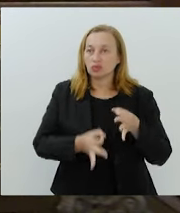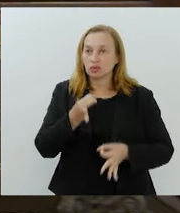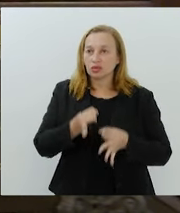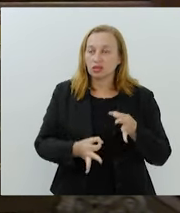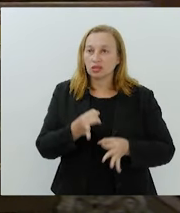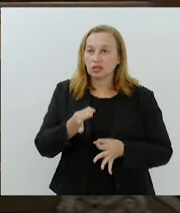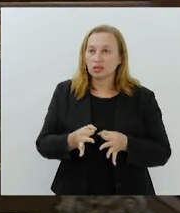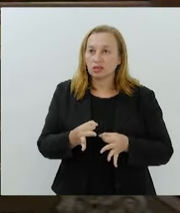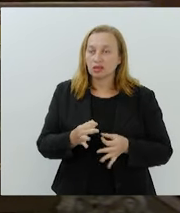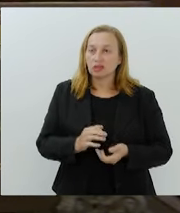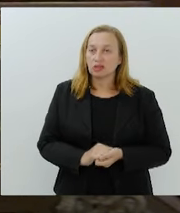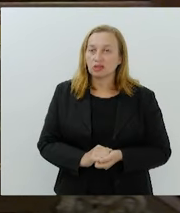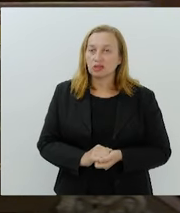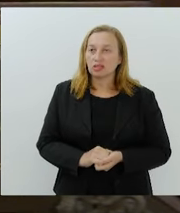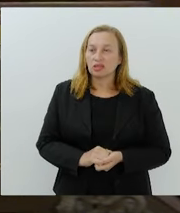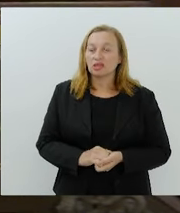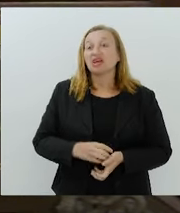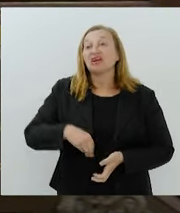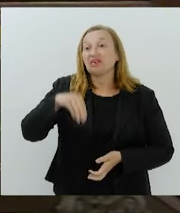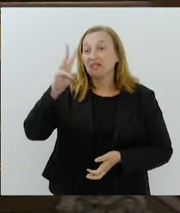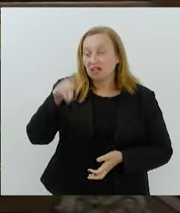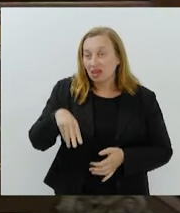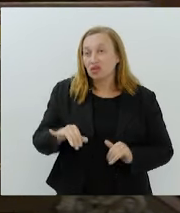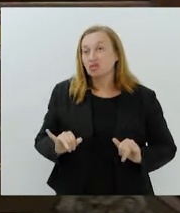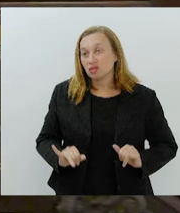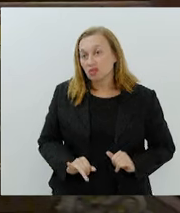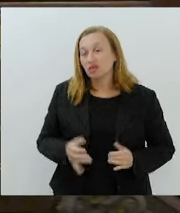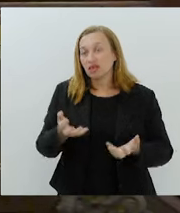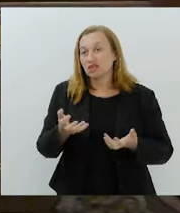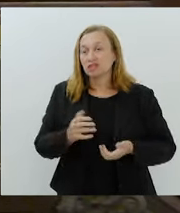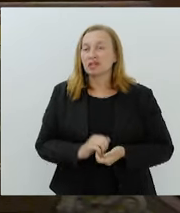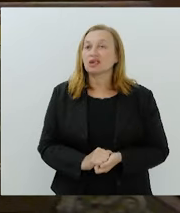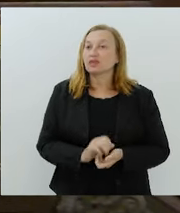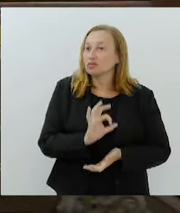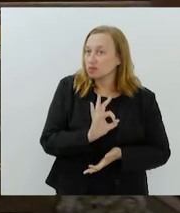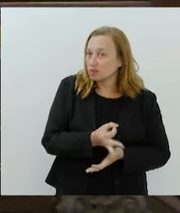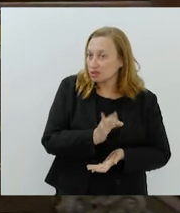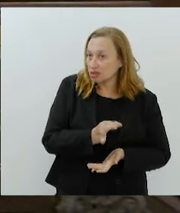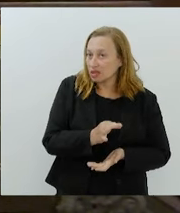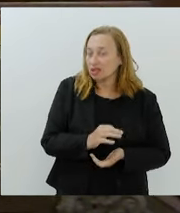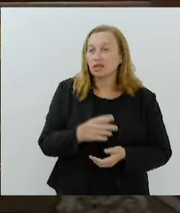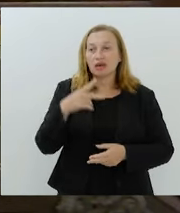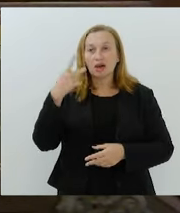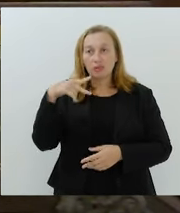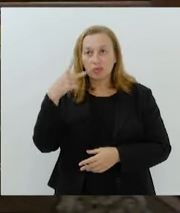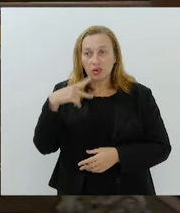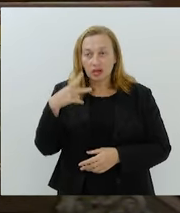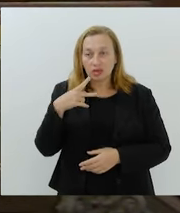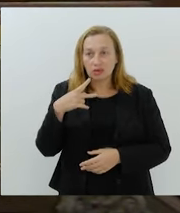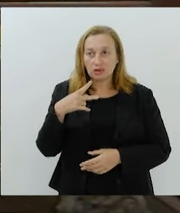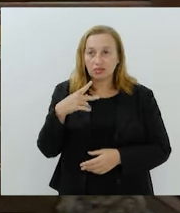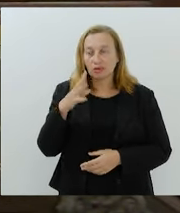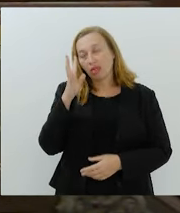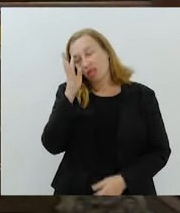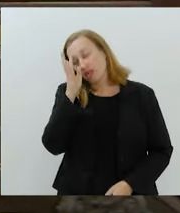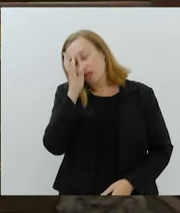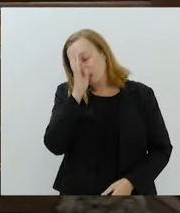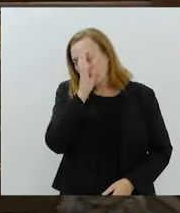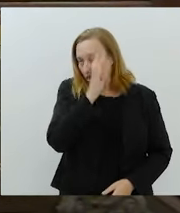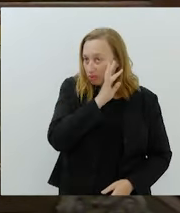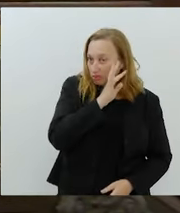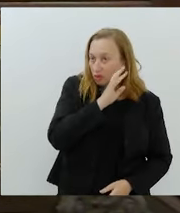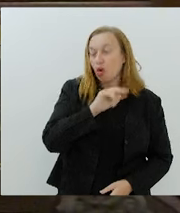doa a quem doer. No caso, eventualmente, a políticos distraídos, desatentos